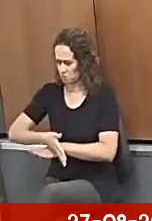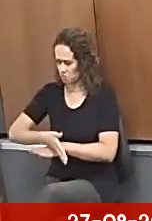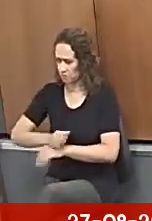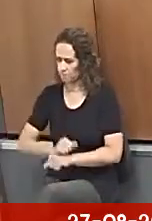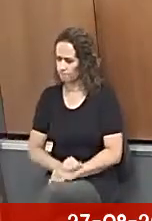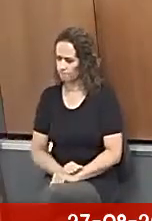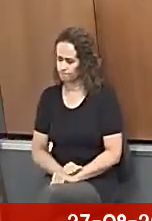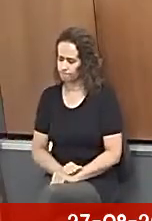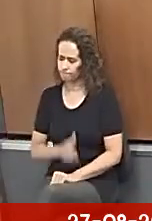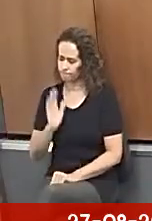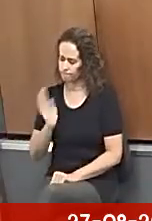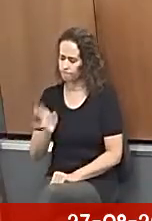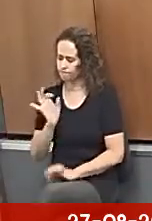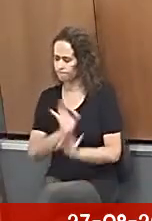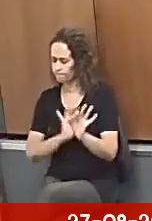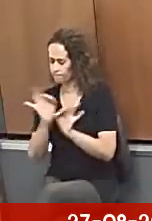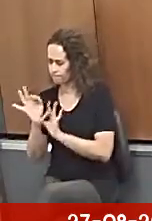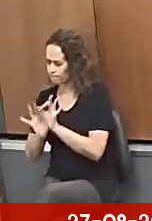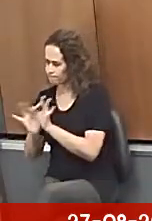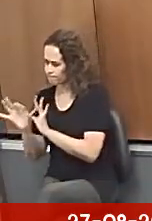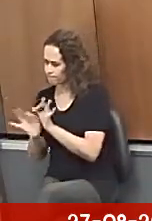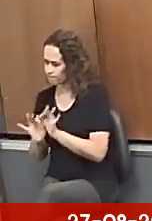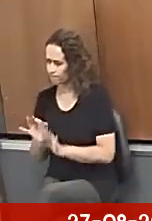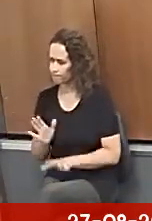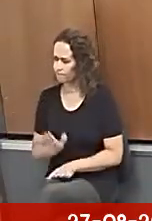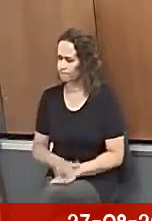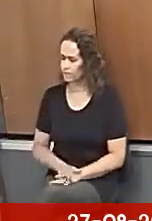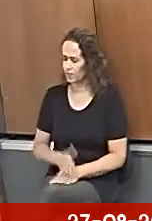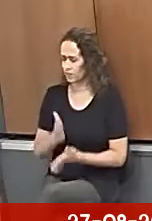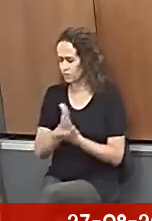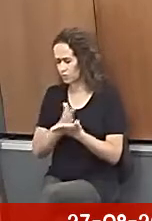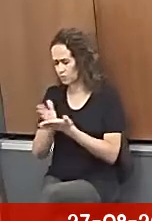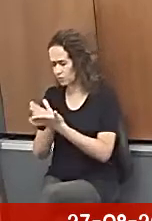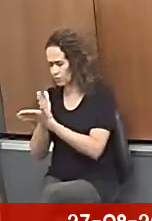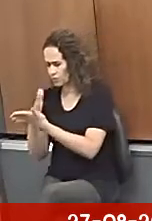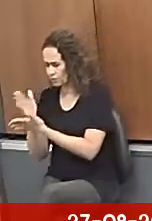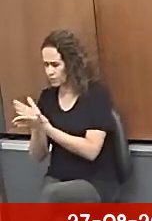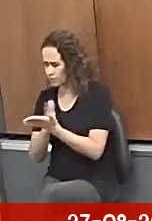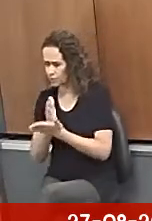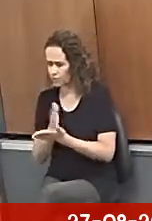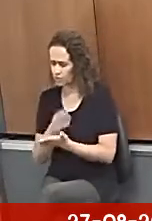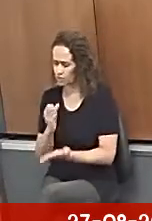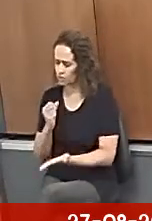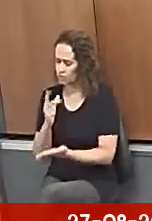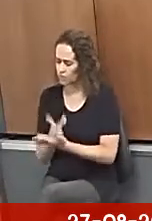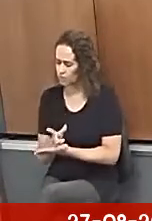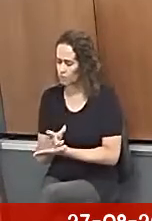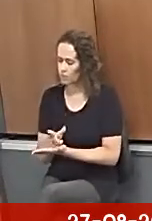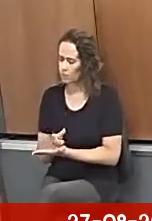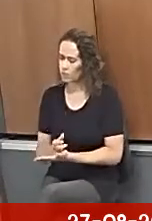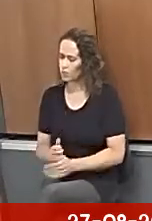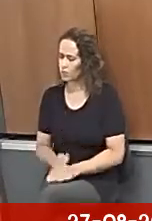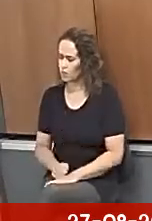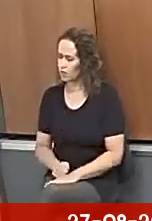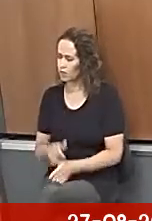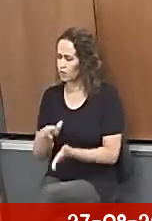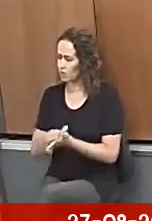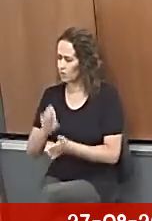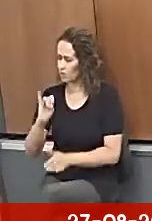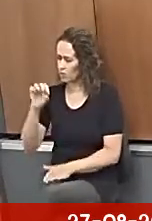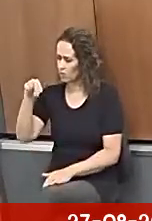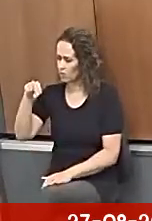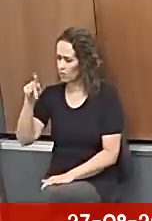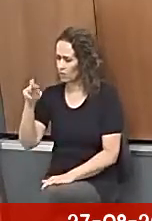nós fizemos a famosa vaquinha compramos os ingressos aproveitando que os preços estavam mais acessíveis e fizemos uma doação